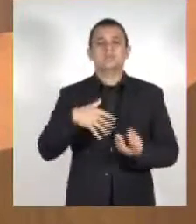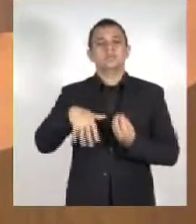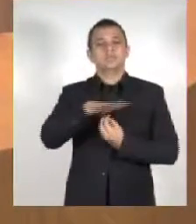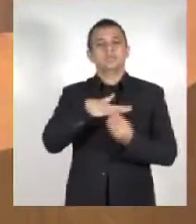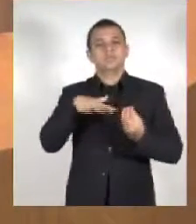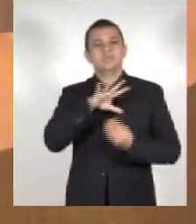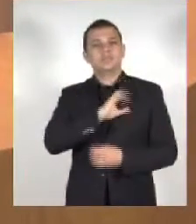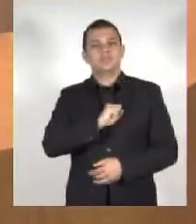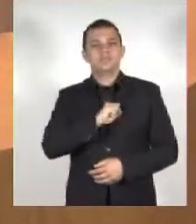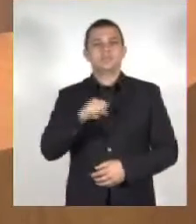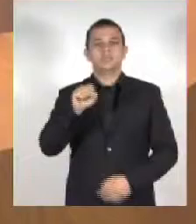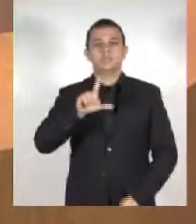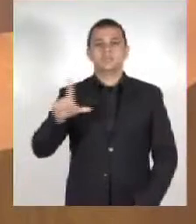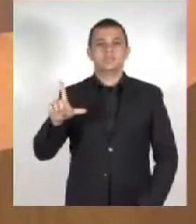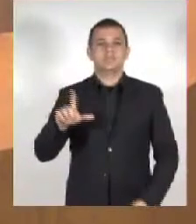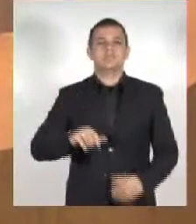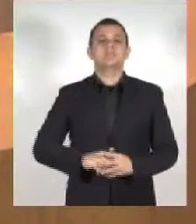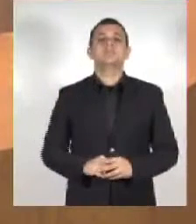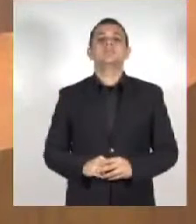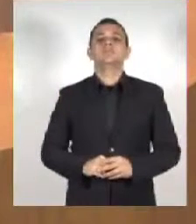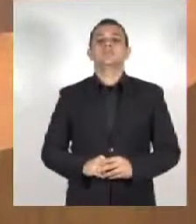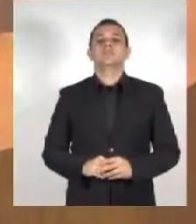nossa querida São Luís,